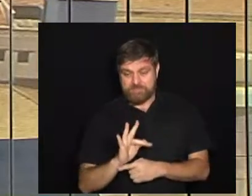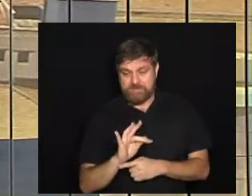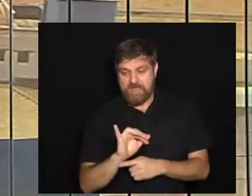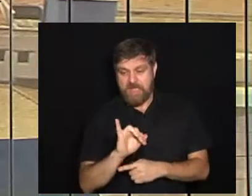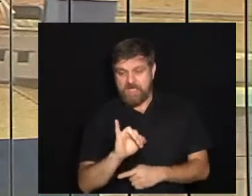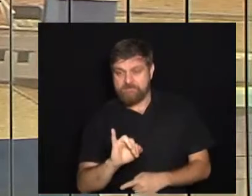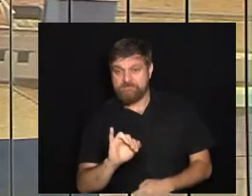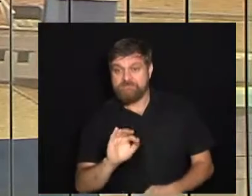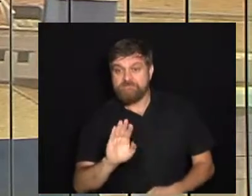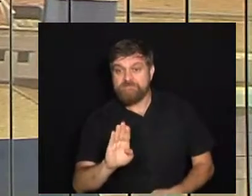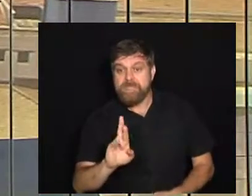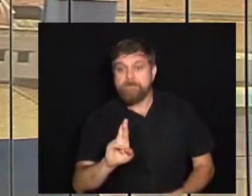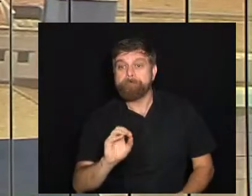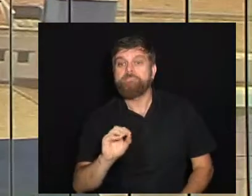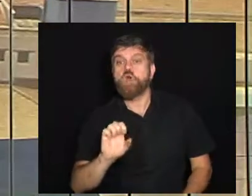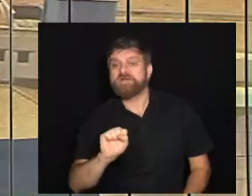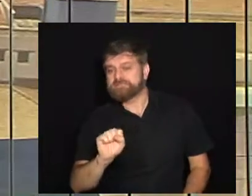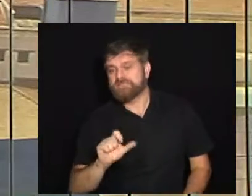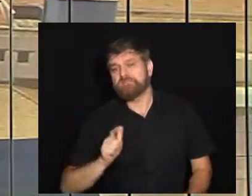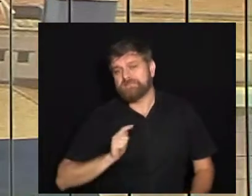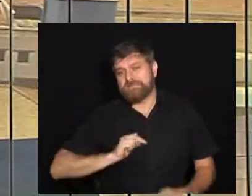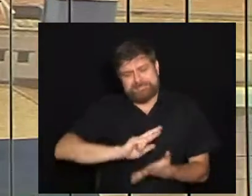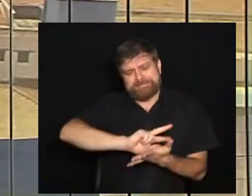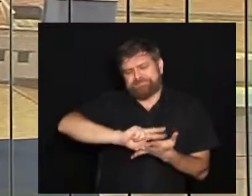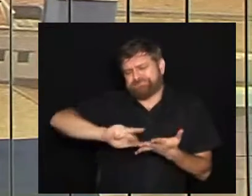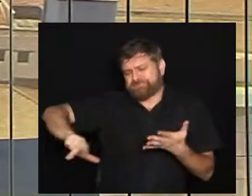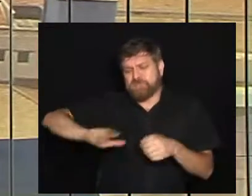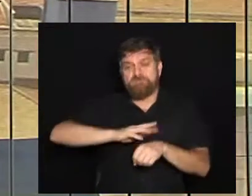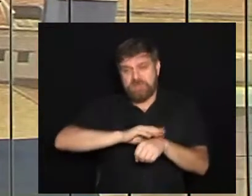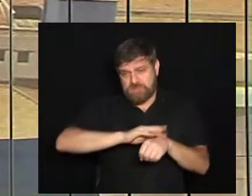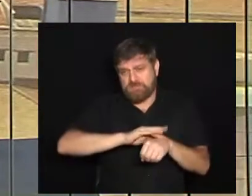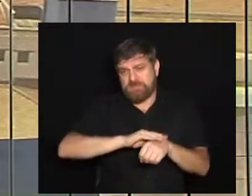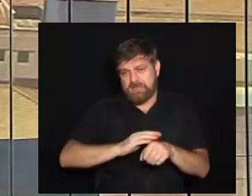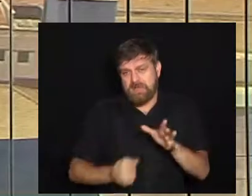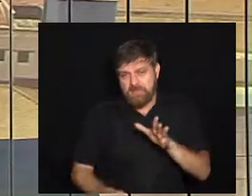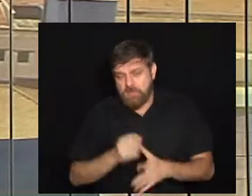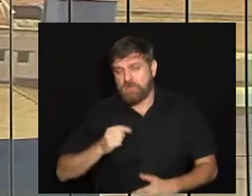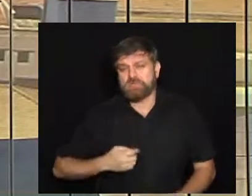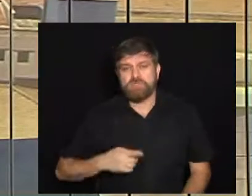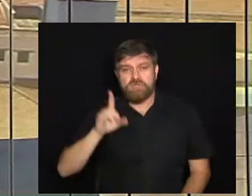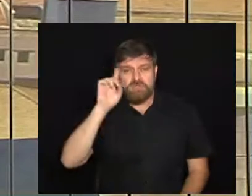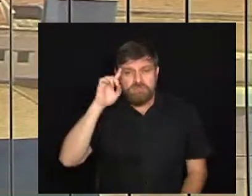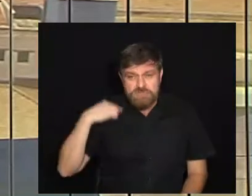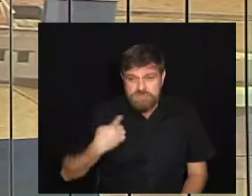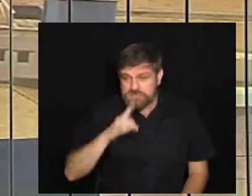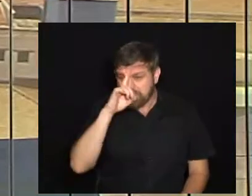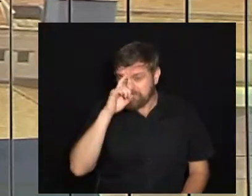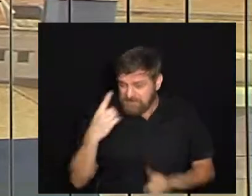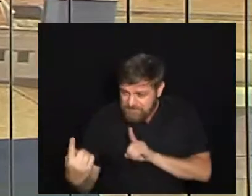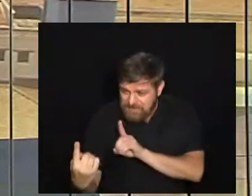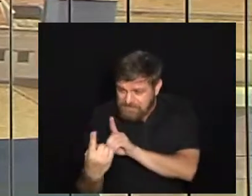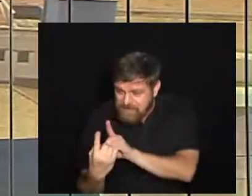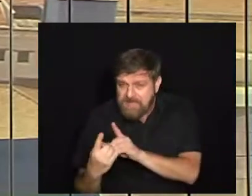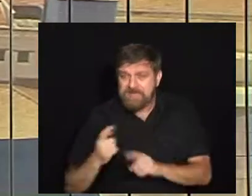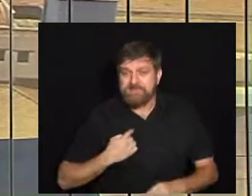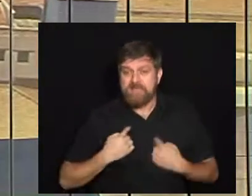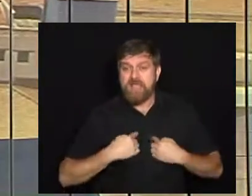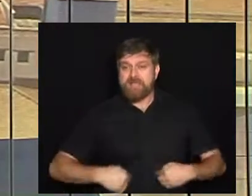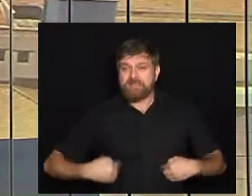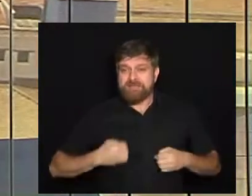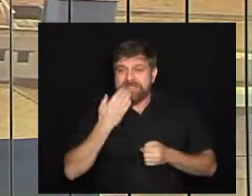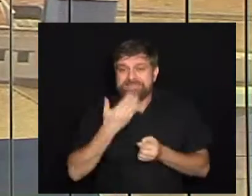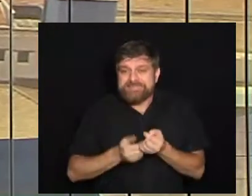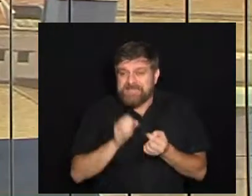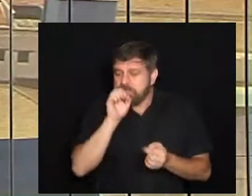e aí como acontece eu falei em várias outras doenças pneumonias bacterianas que a gente atende todo santo dia no hospital para ver provocar isso tuberculose pode provocar